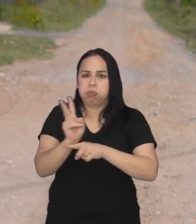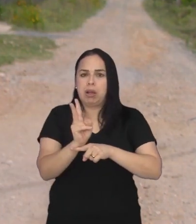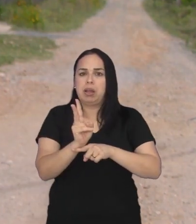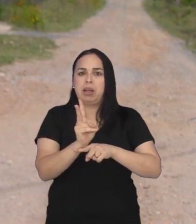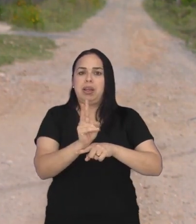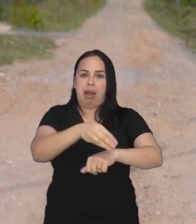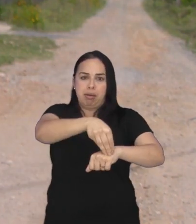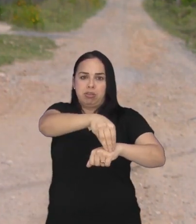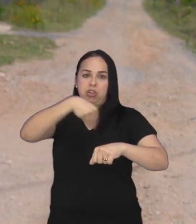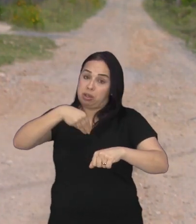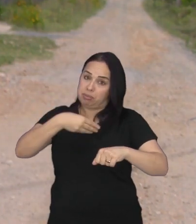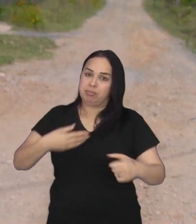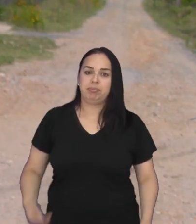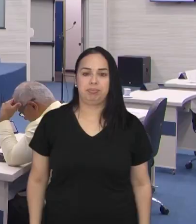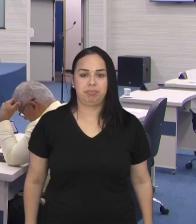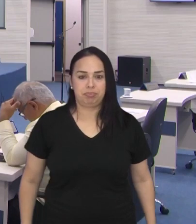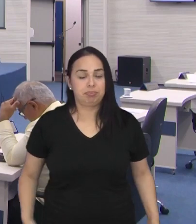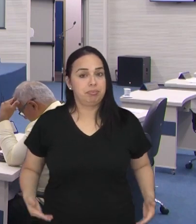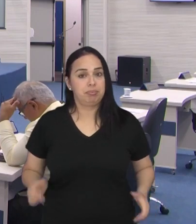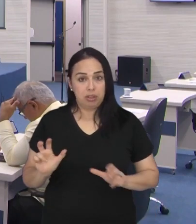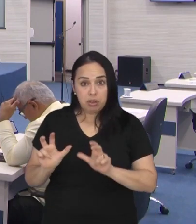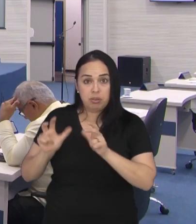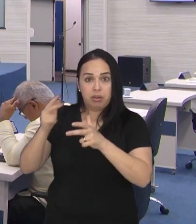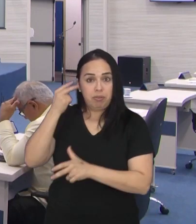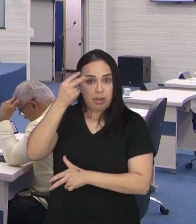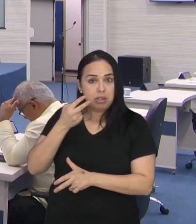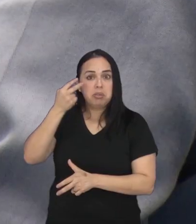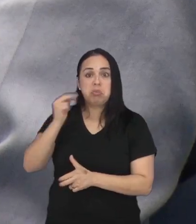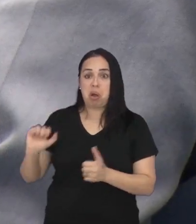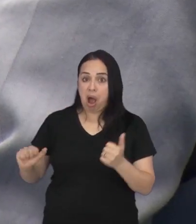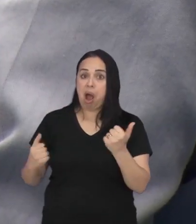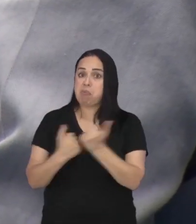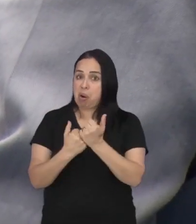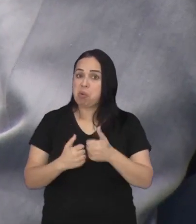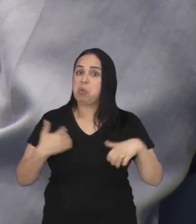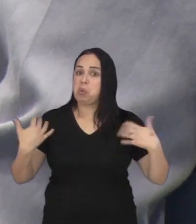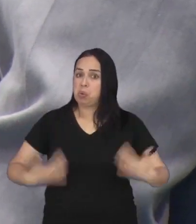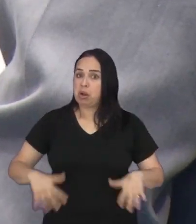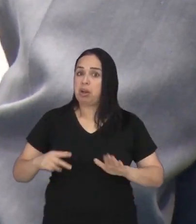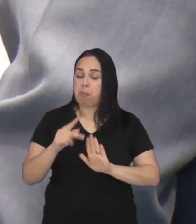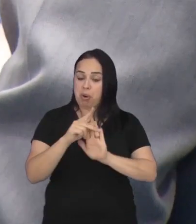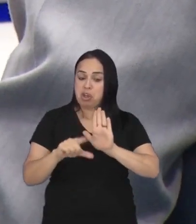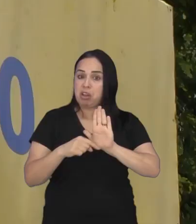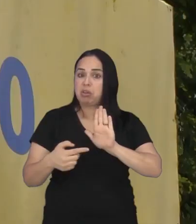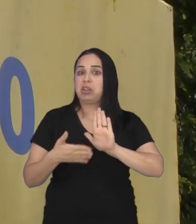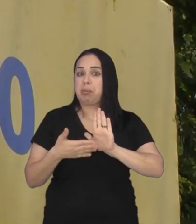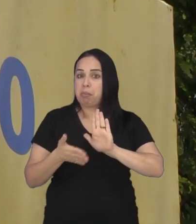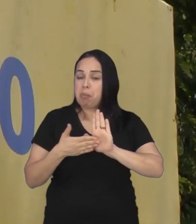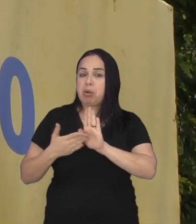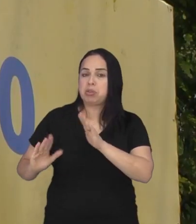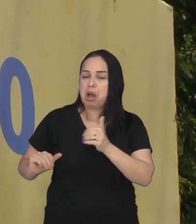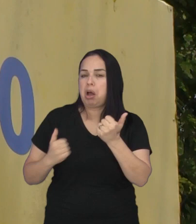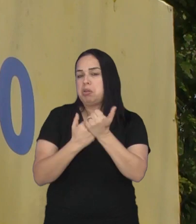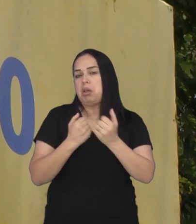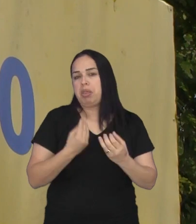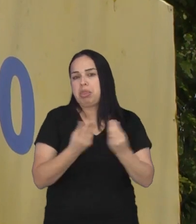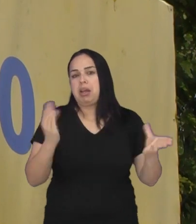e discriminação dentro do Código Penal. Com a nova legislação, essas atitudes viram crimes